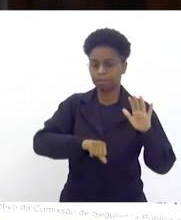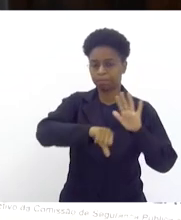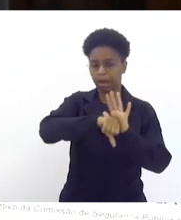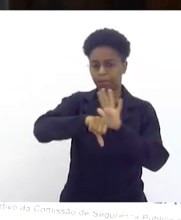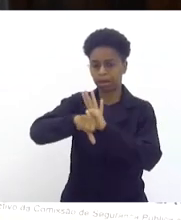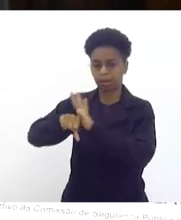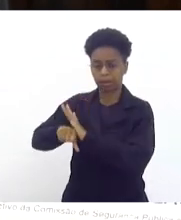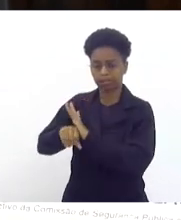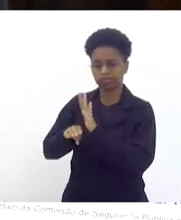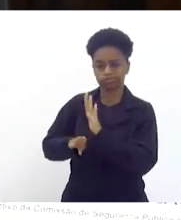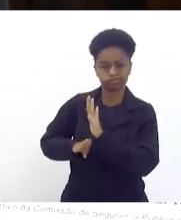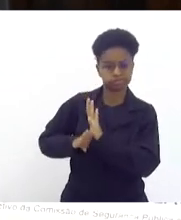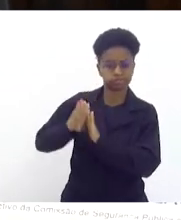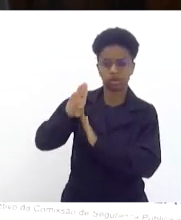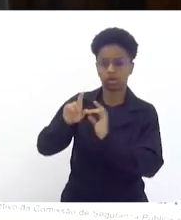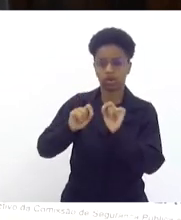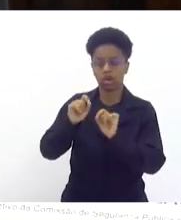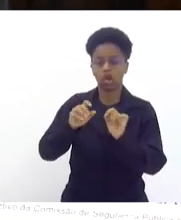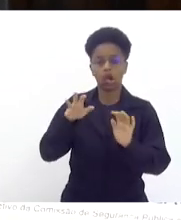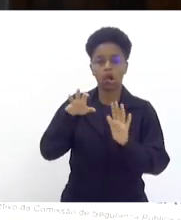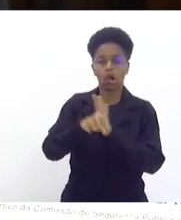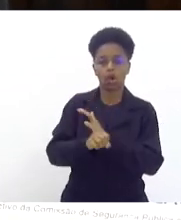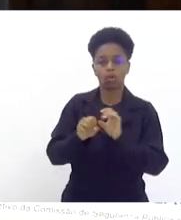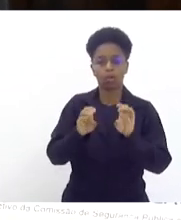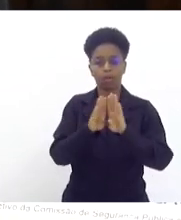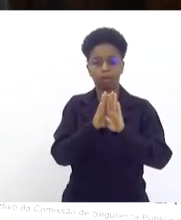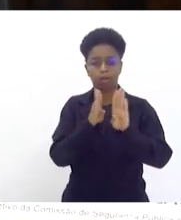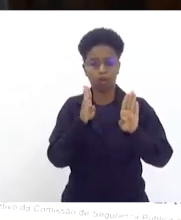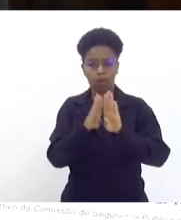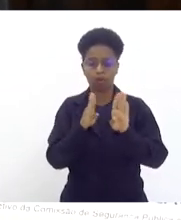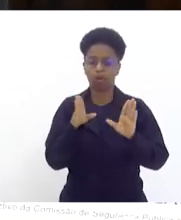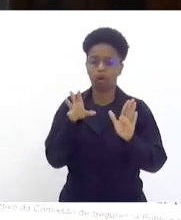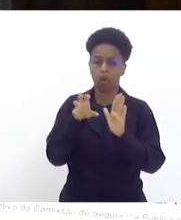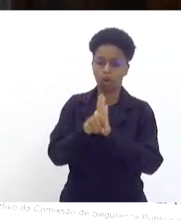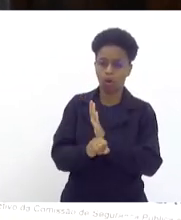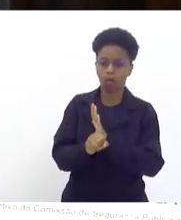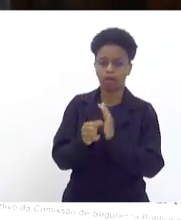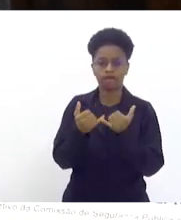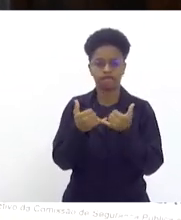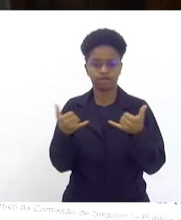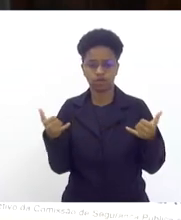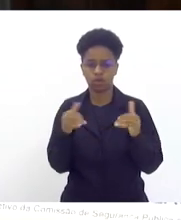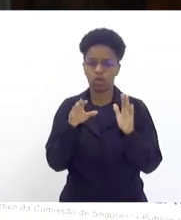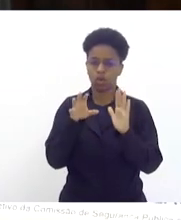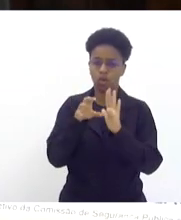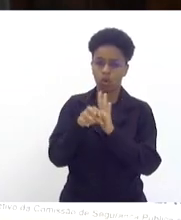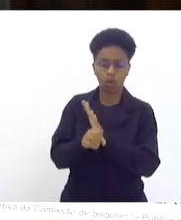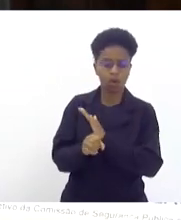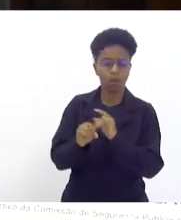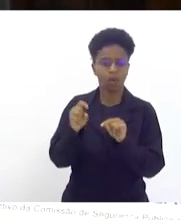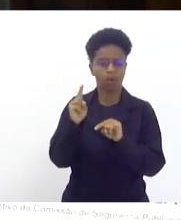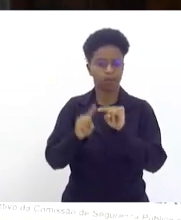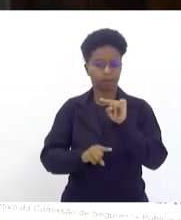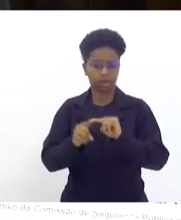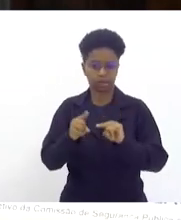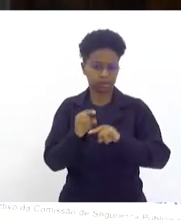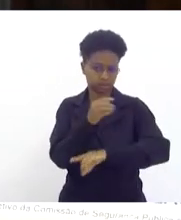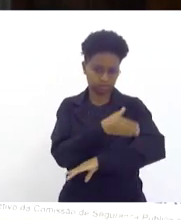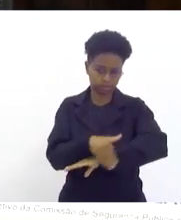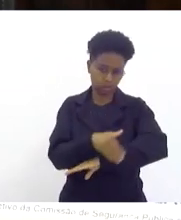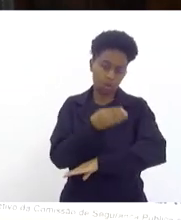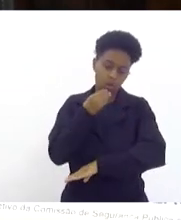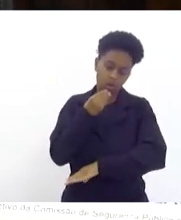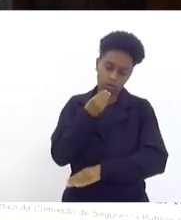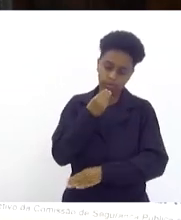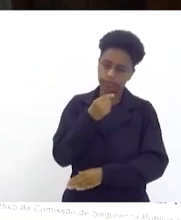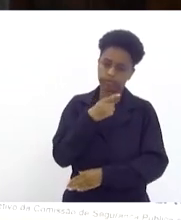aumentado que é roubo de portão roubo de hidrômetro roubo de fio claro que isso faz parte